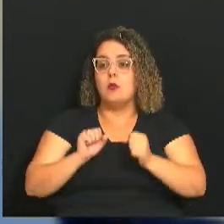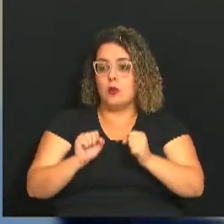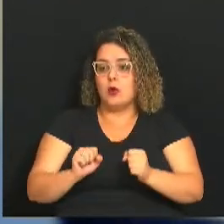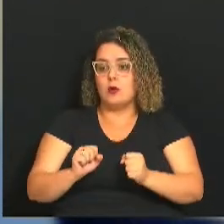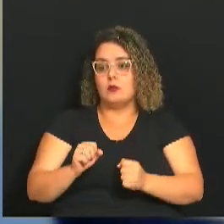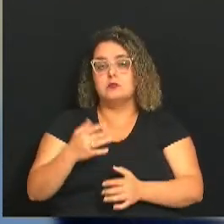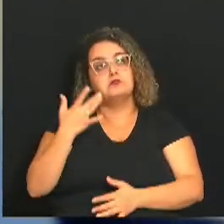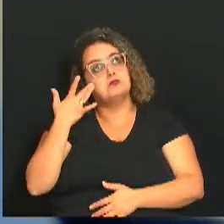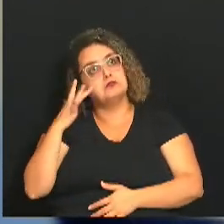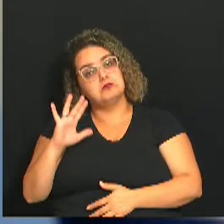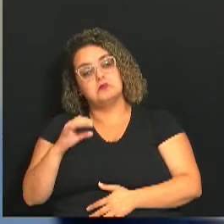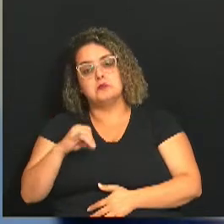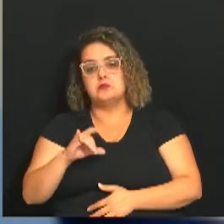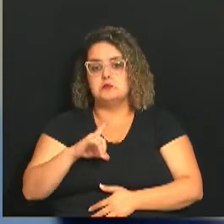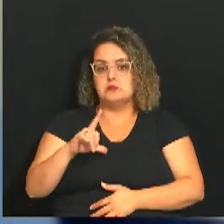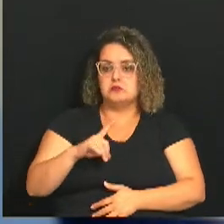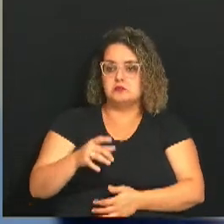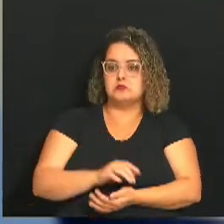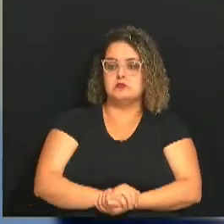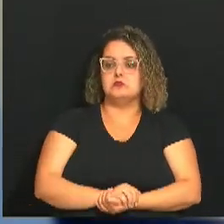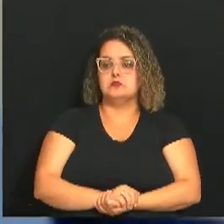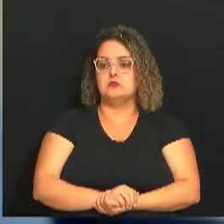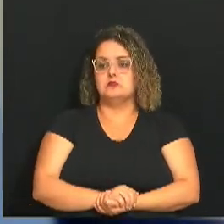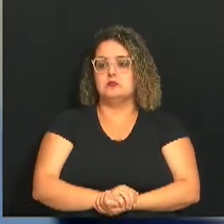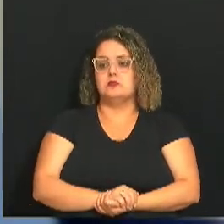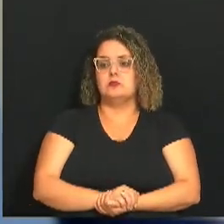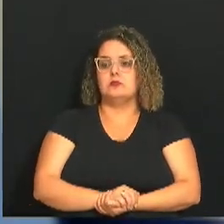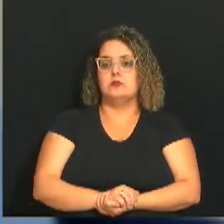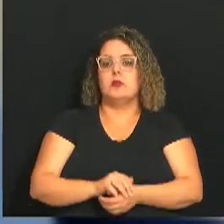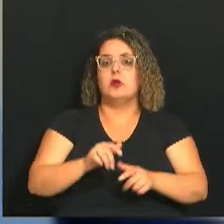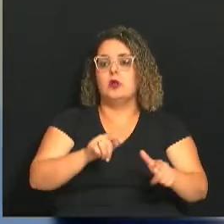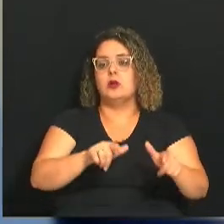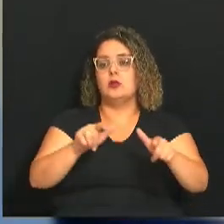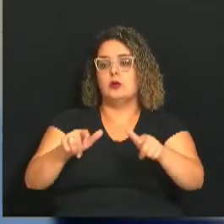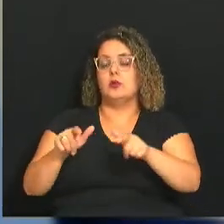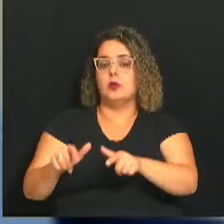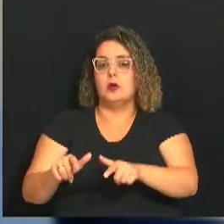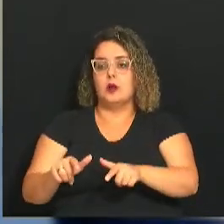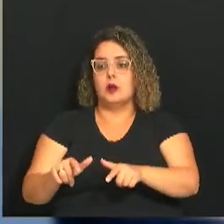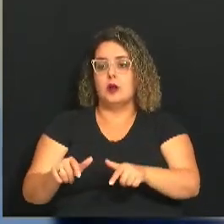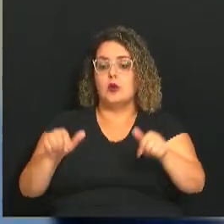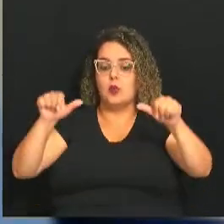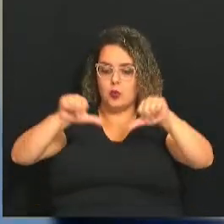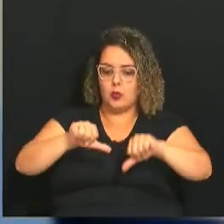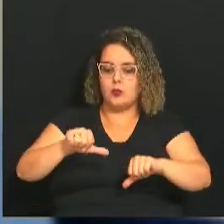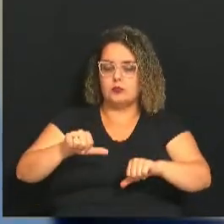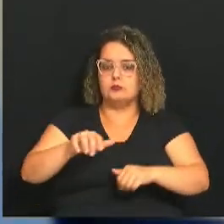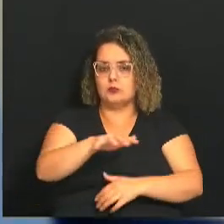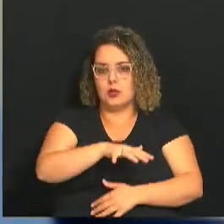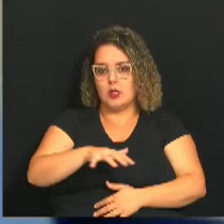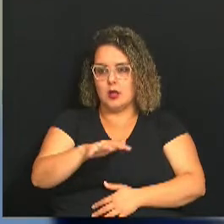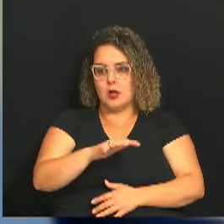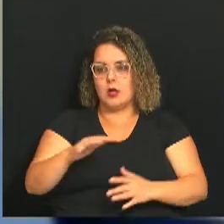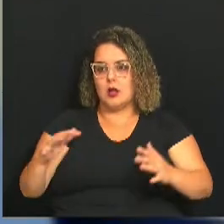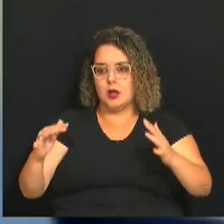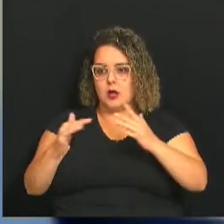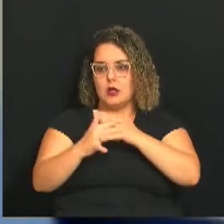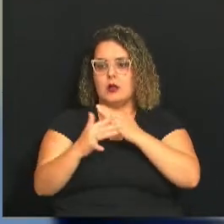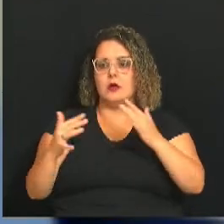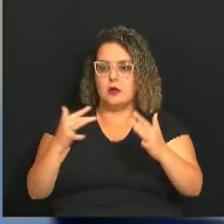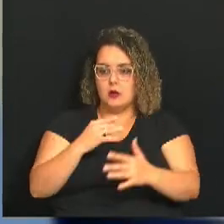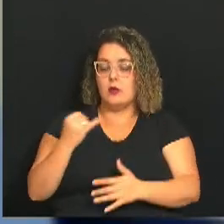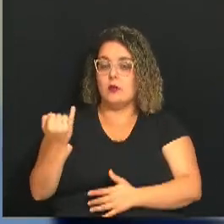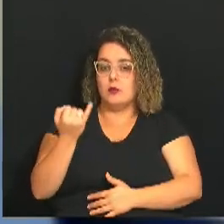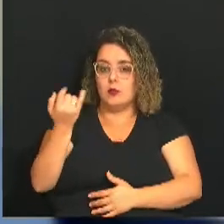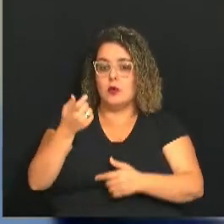já existe, colocadas em locais críticos na área urbana, né? Porque é muito importante o